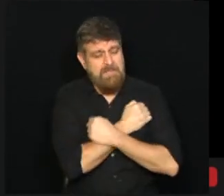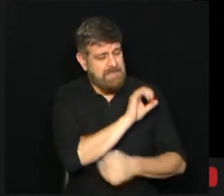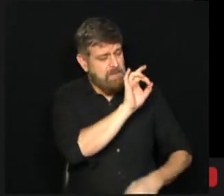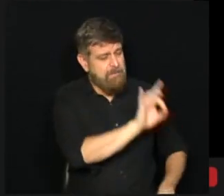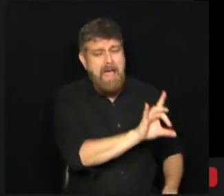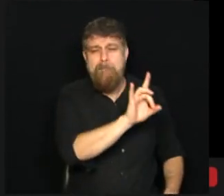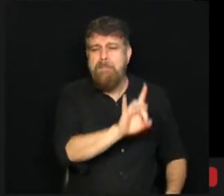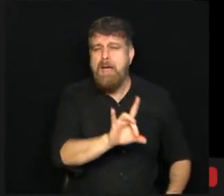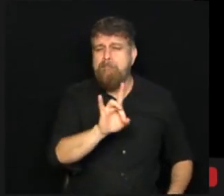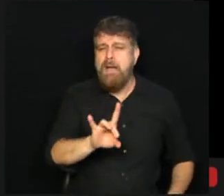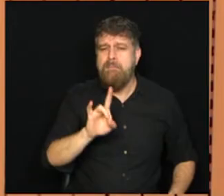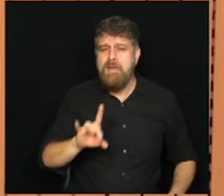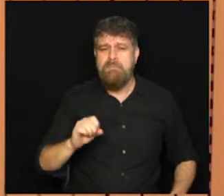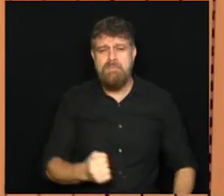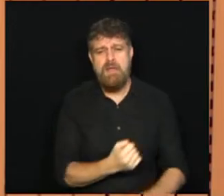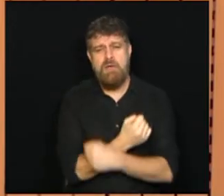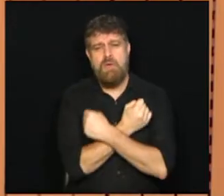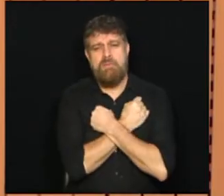vocês.